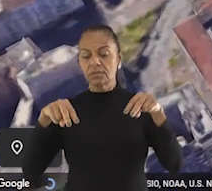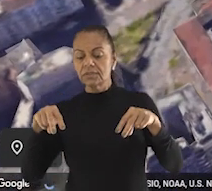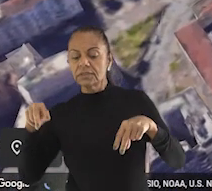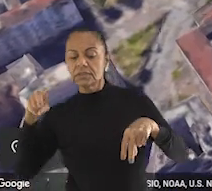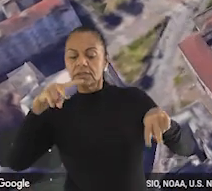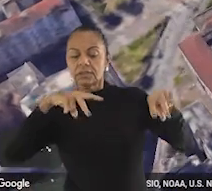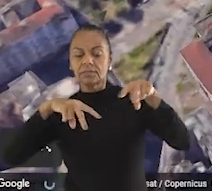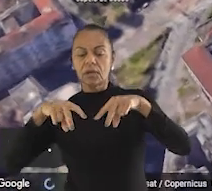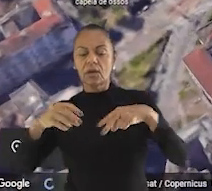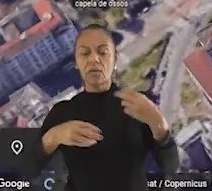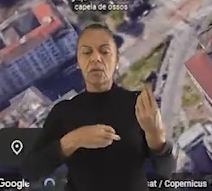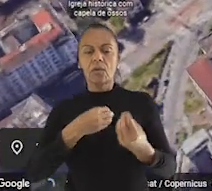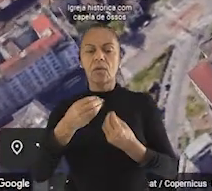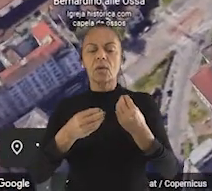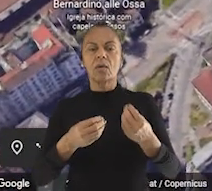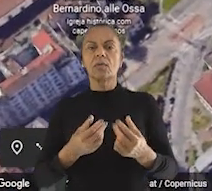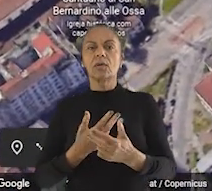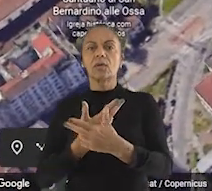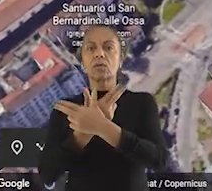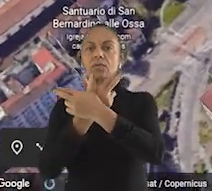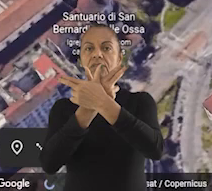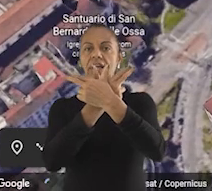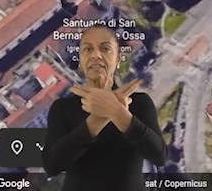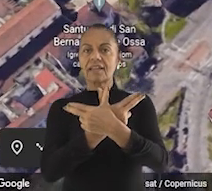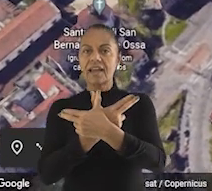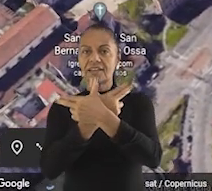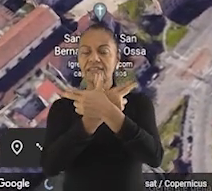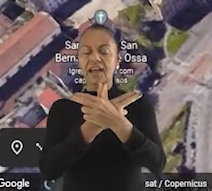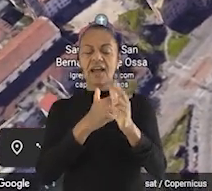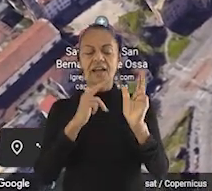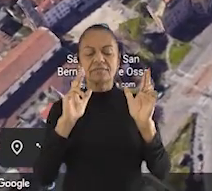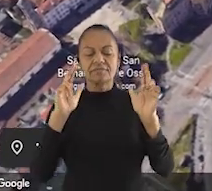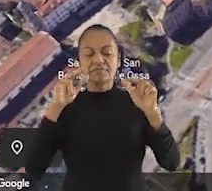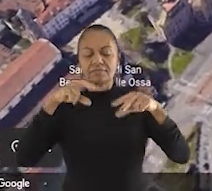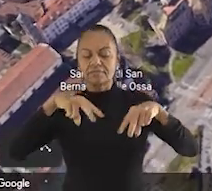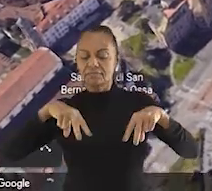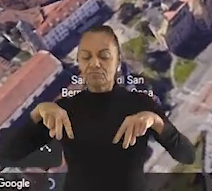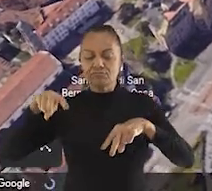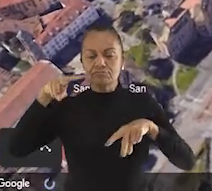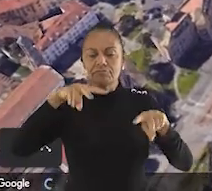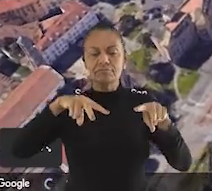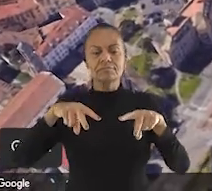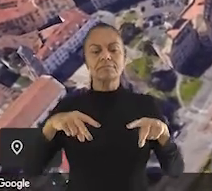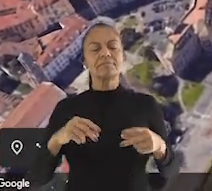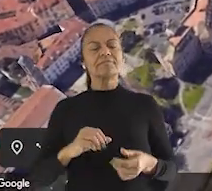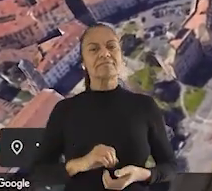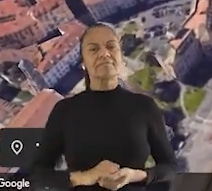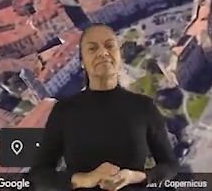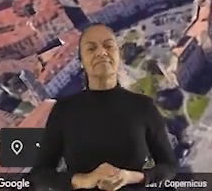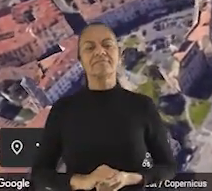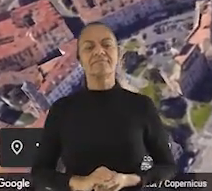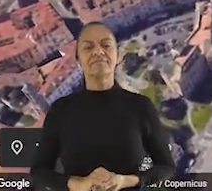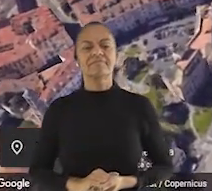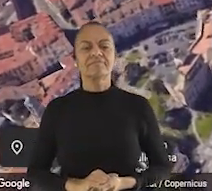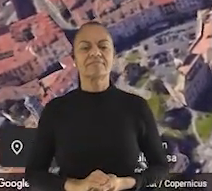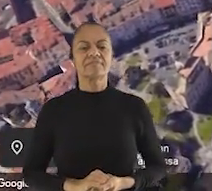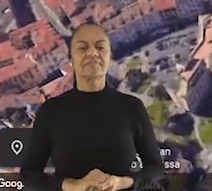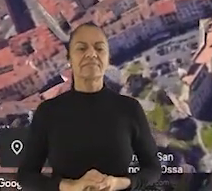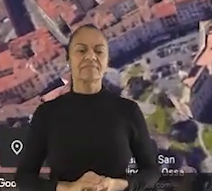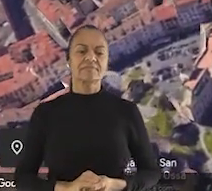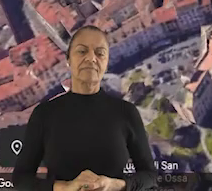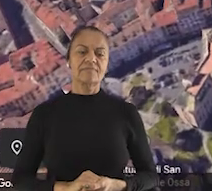por cima como é a vista que o satélite está gerando. Por isso está girando, porque